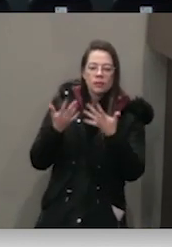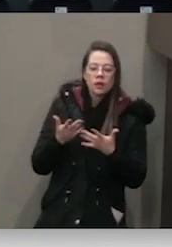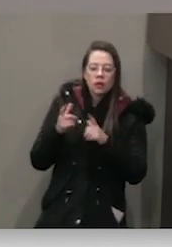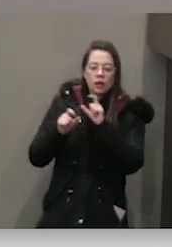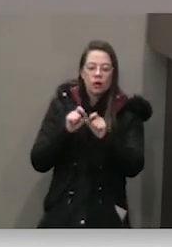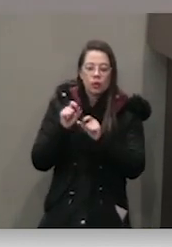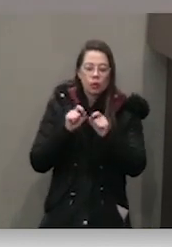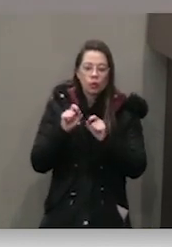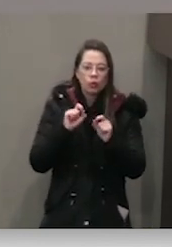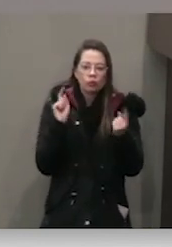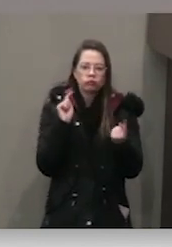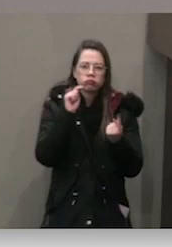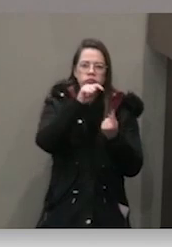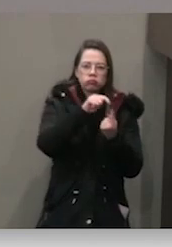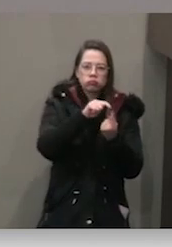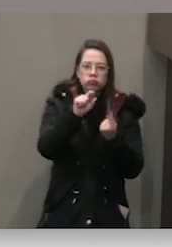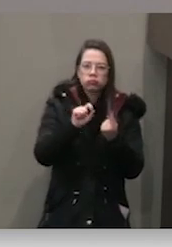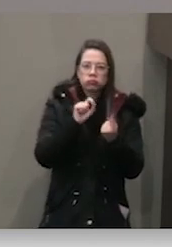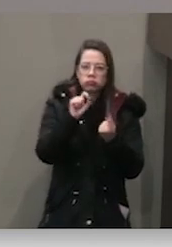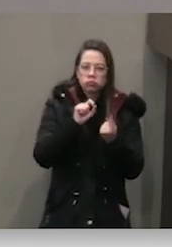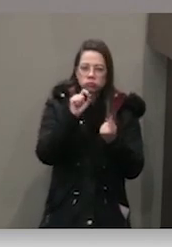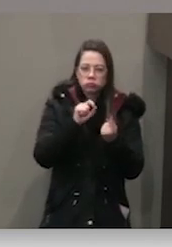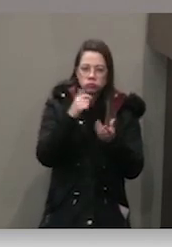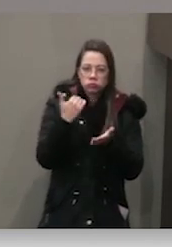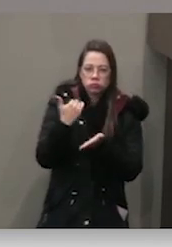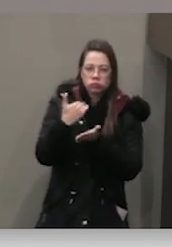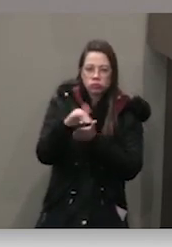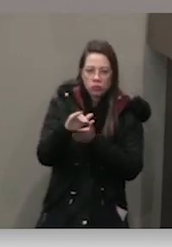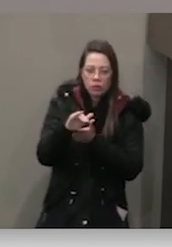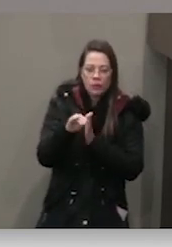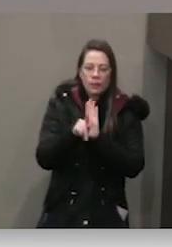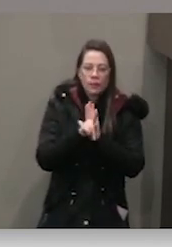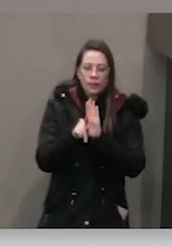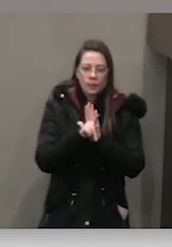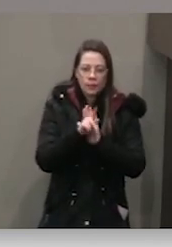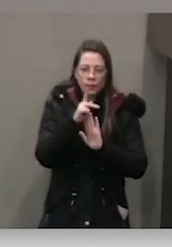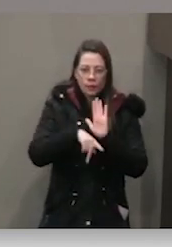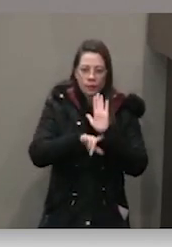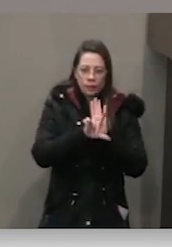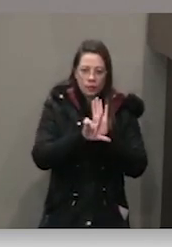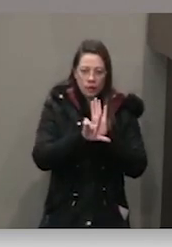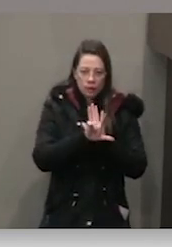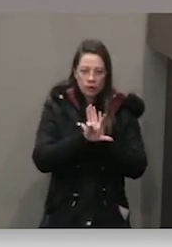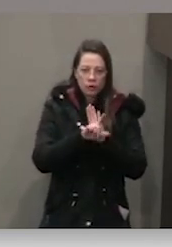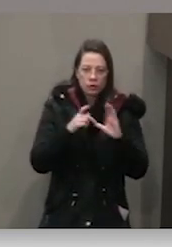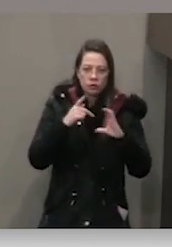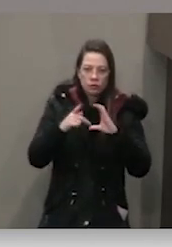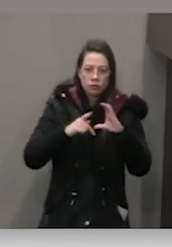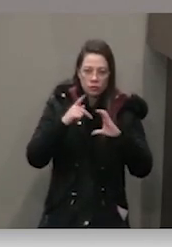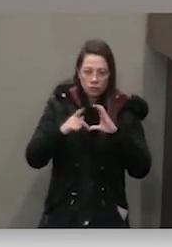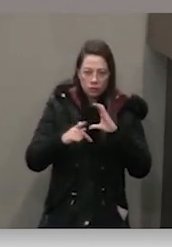explicar qual foi o intuito do encaminhamento desse projeto de lei à Câmara de Vereadores novamente.